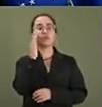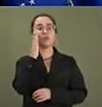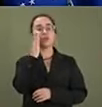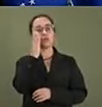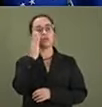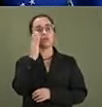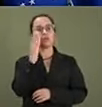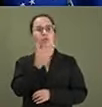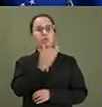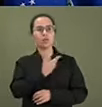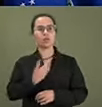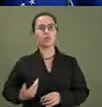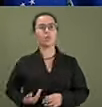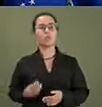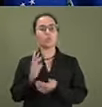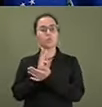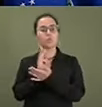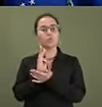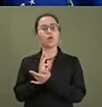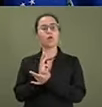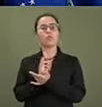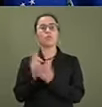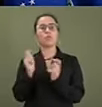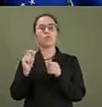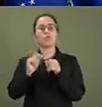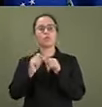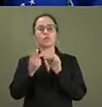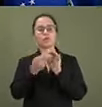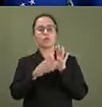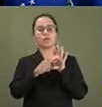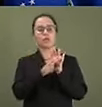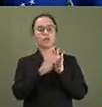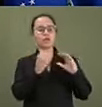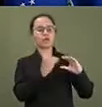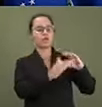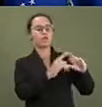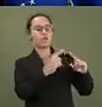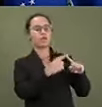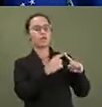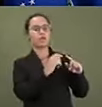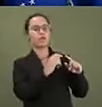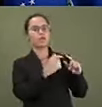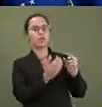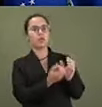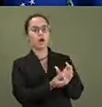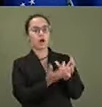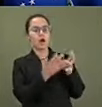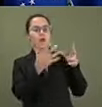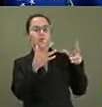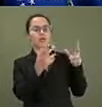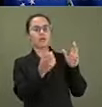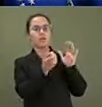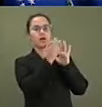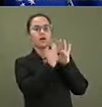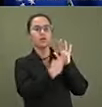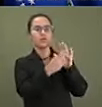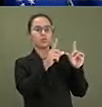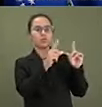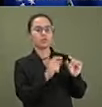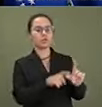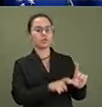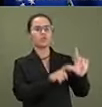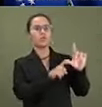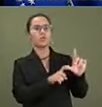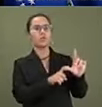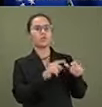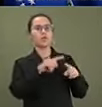próprio presidente Lula possa fazer esse projeto encaminhar pra gente porque em vez de aumentar imposto que tal que a gente diminui a despesa Vamos aumentar